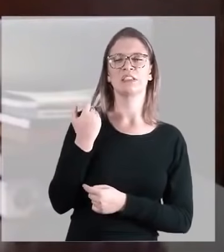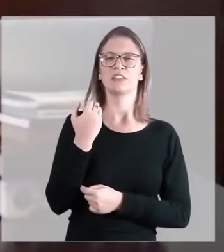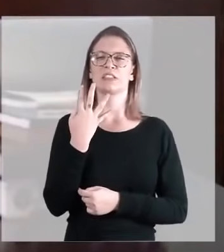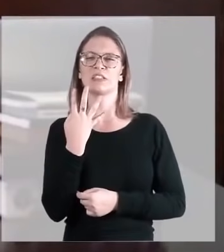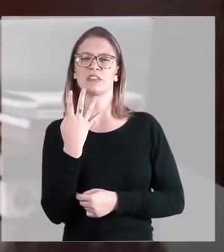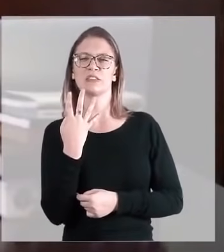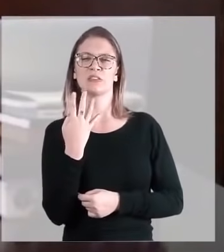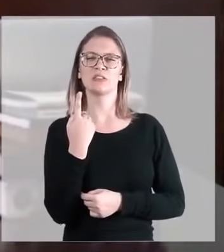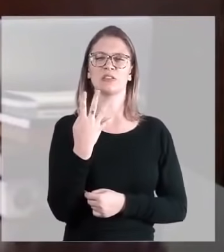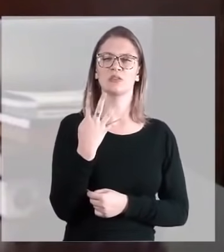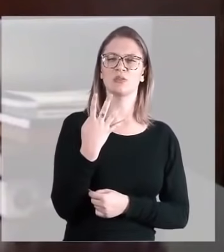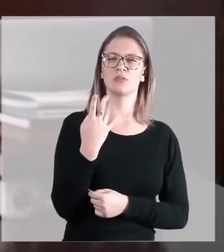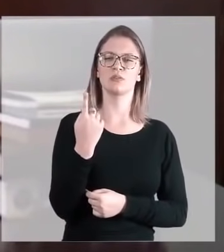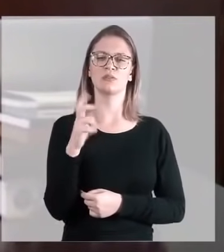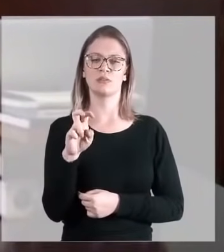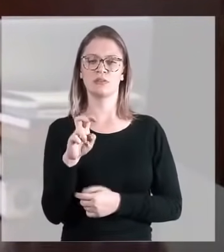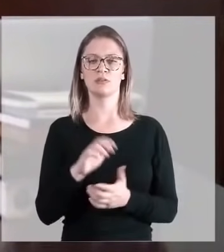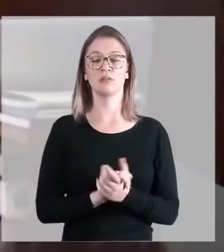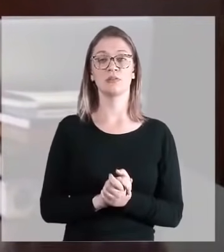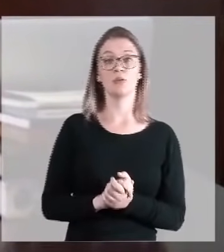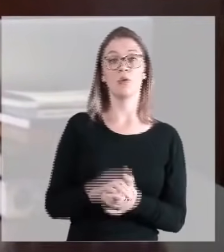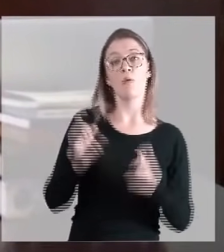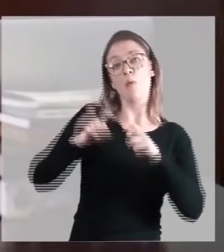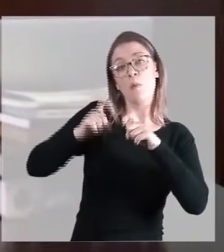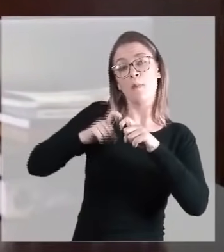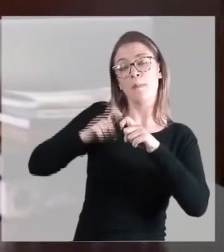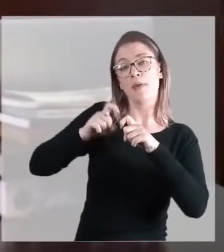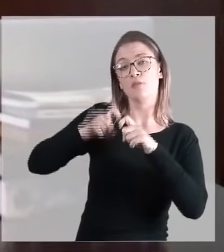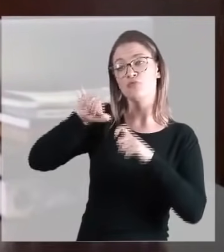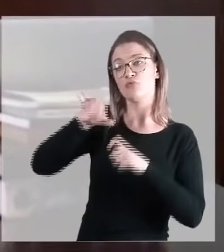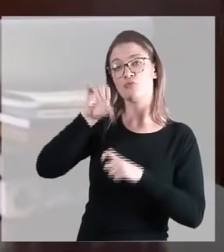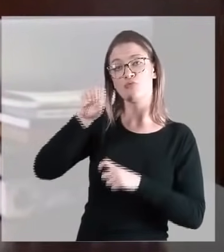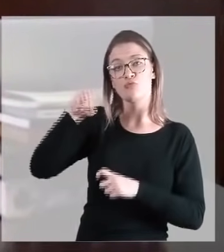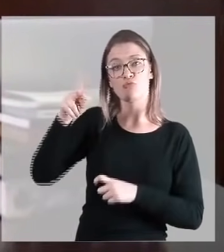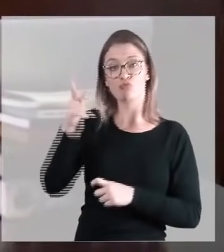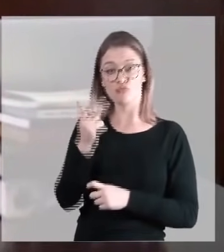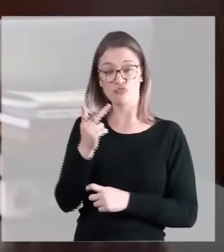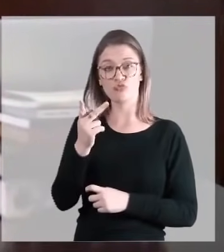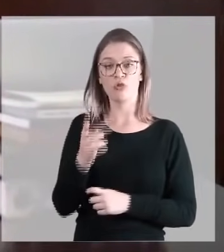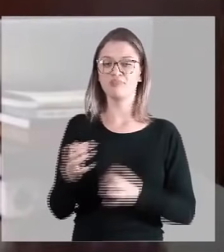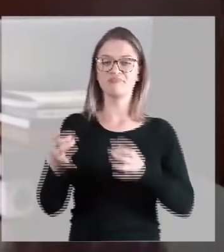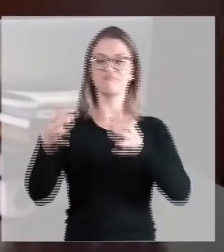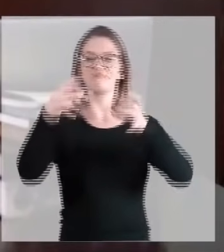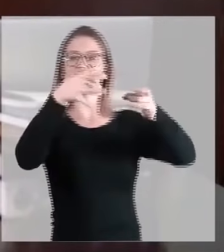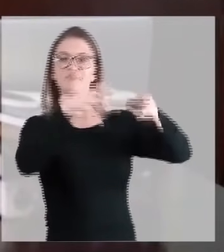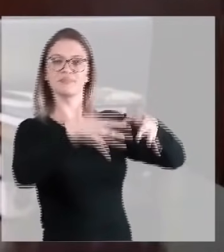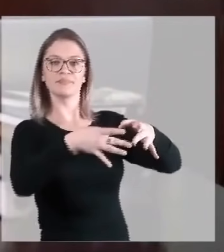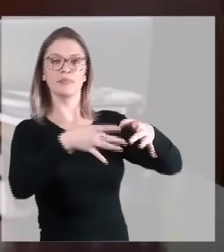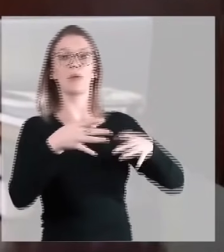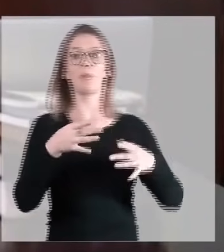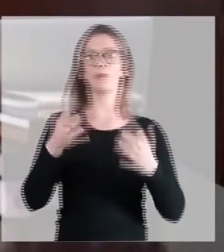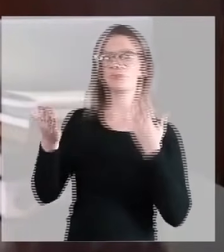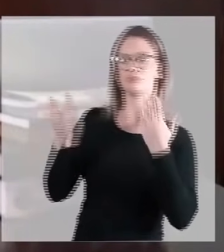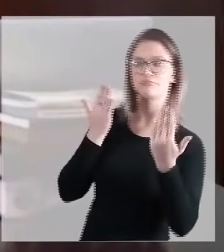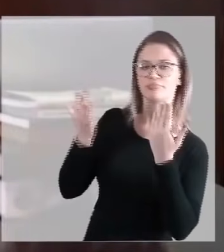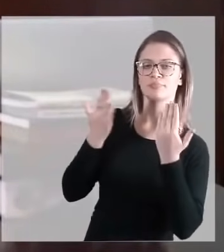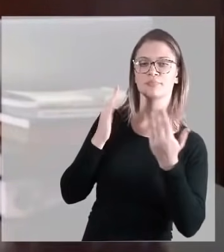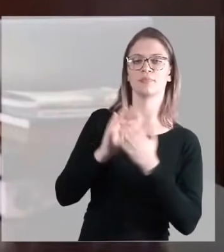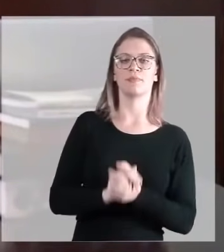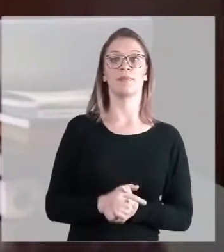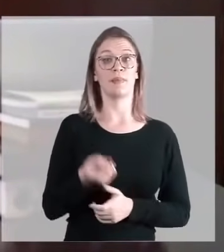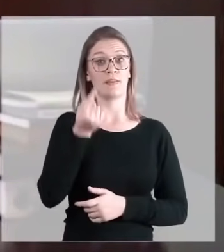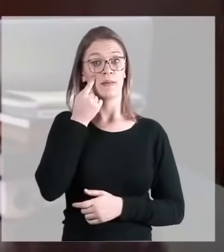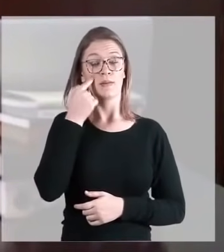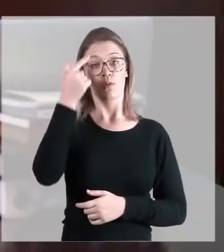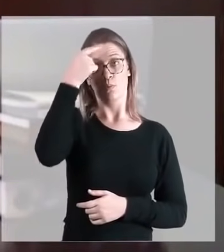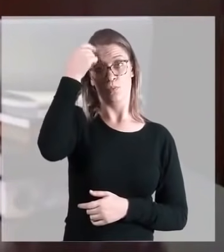14 ou 15 anos, o Dr. John Money simplesmente abandonou o caso e não falou mais sobre isso. Isso causou uma certa desconfiança. Veja,